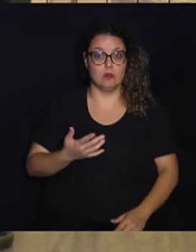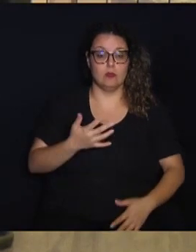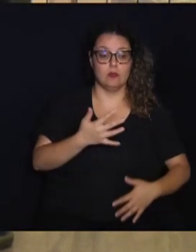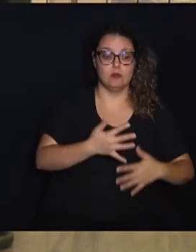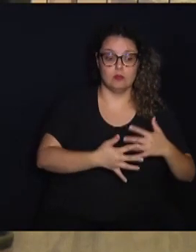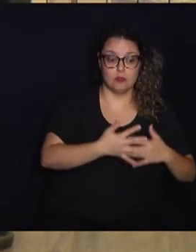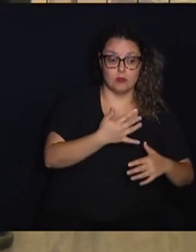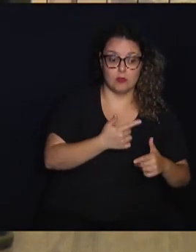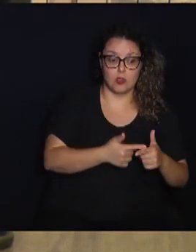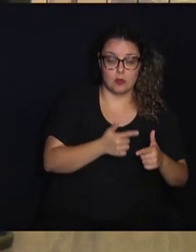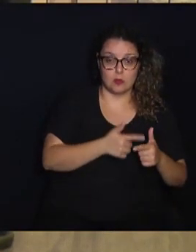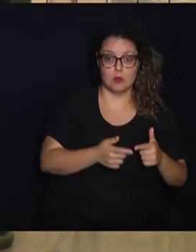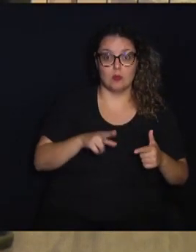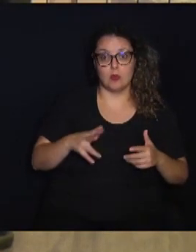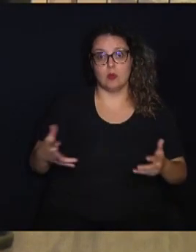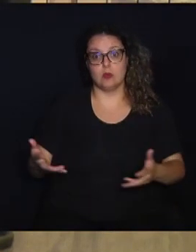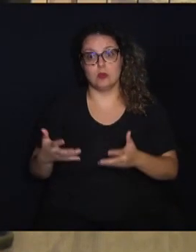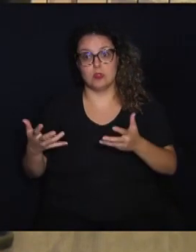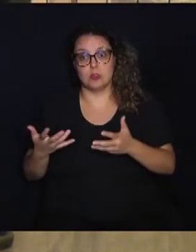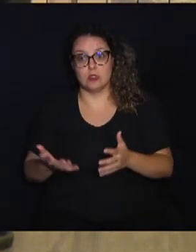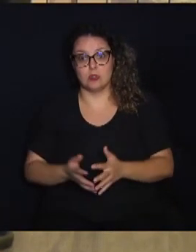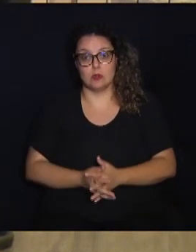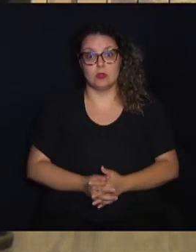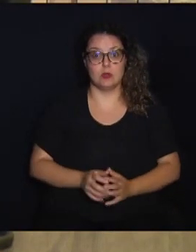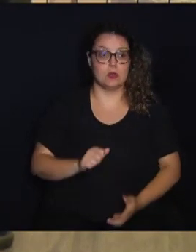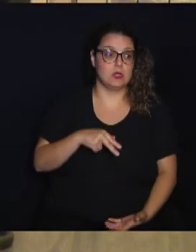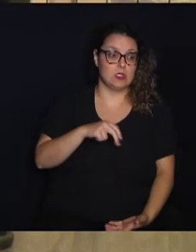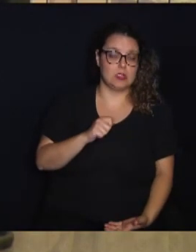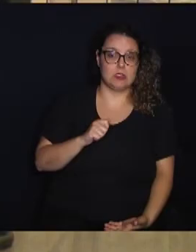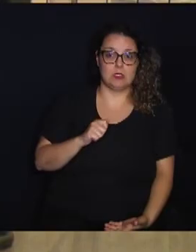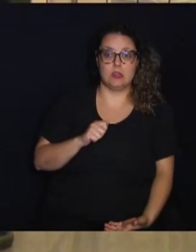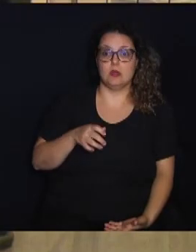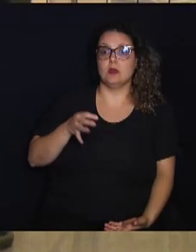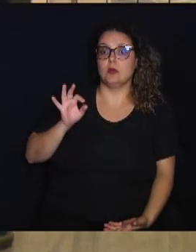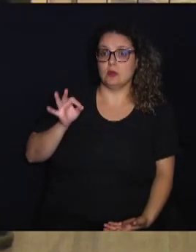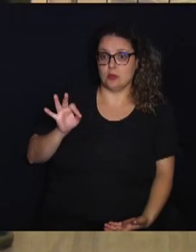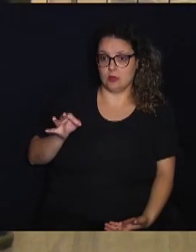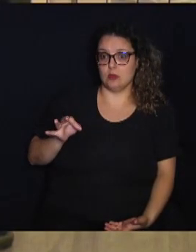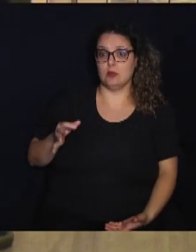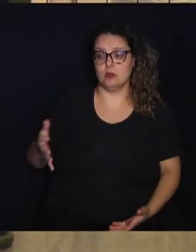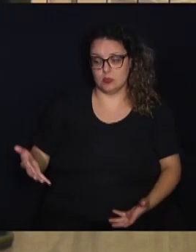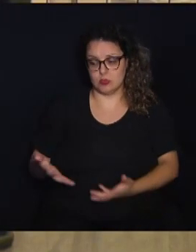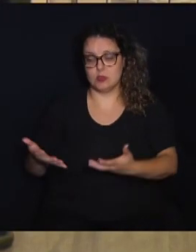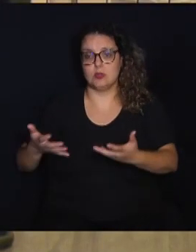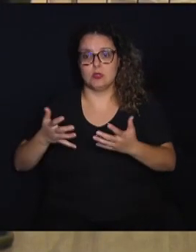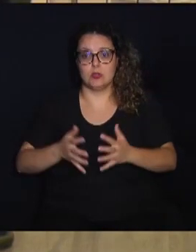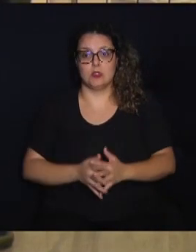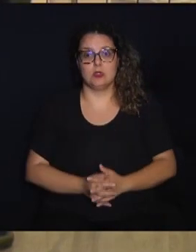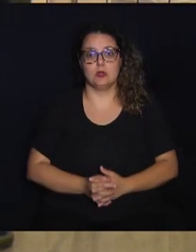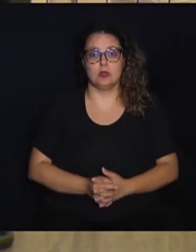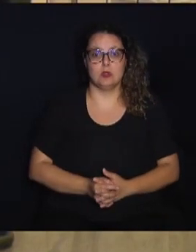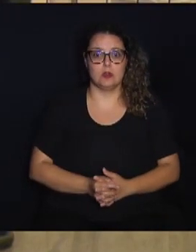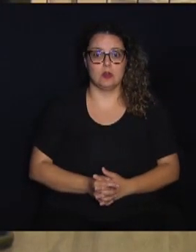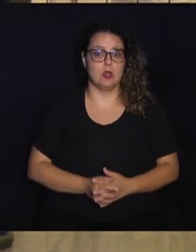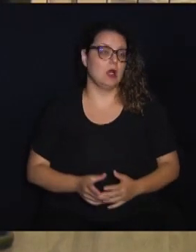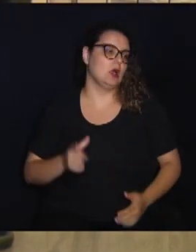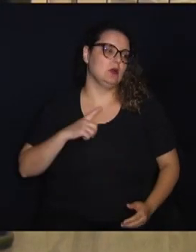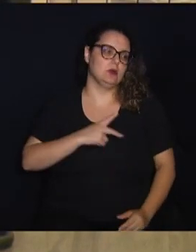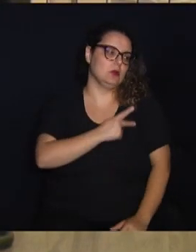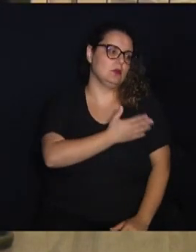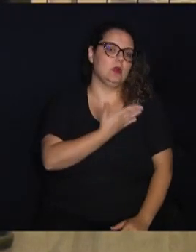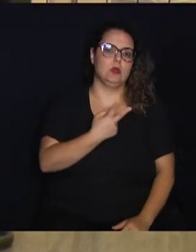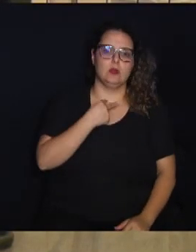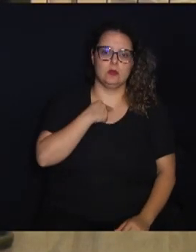ser, na verdade, um estímulo, Ana Cláudia? Com certeza um estímulo. Né? A gente Mesmo, eu tenho pressão alta, eu não